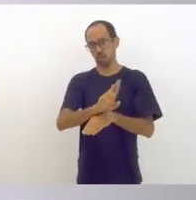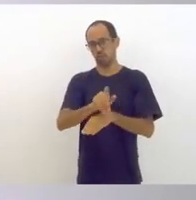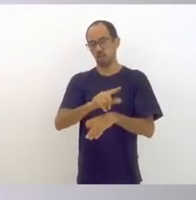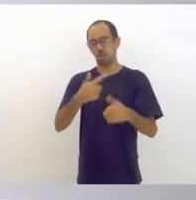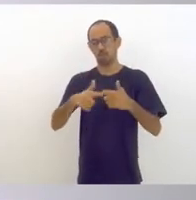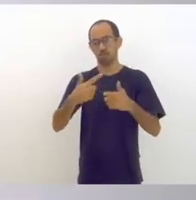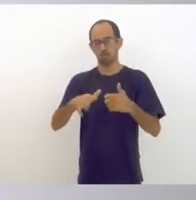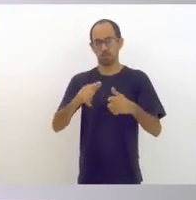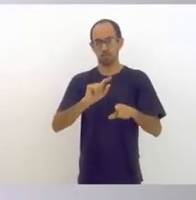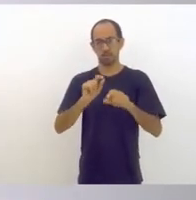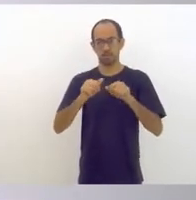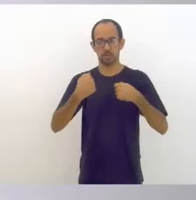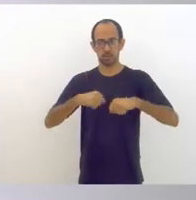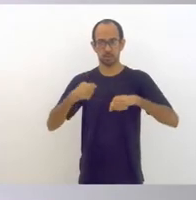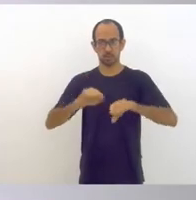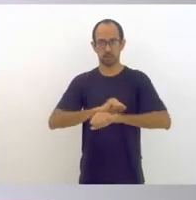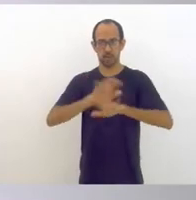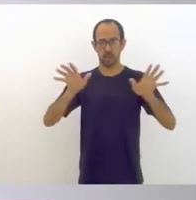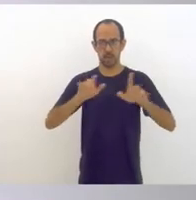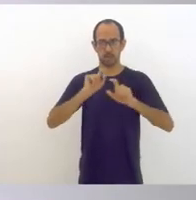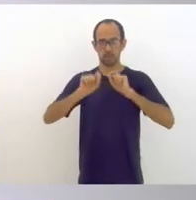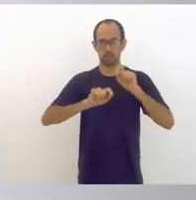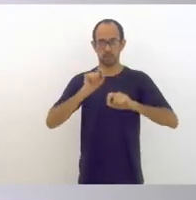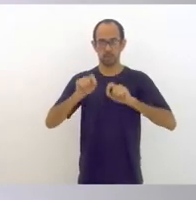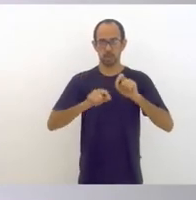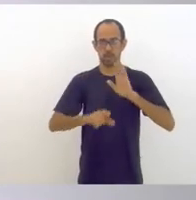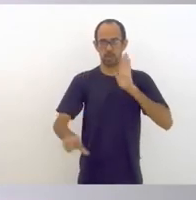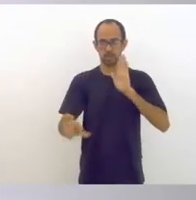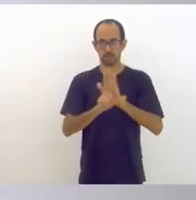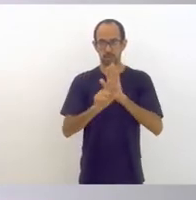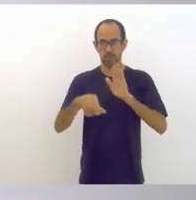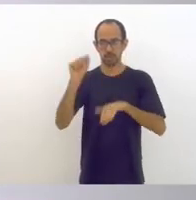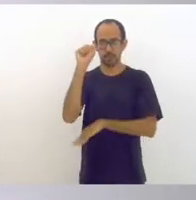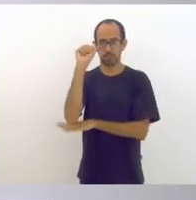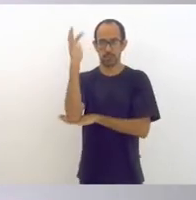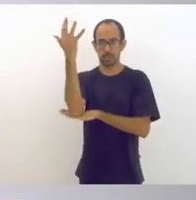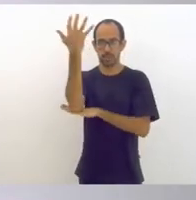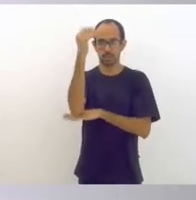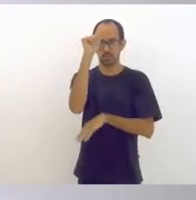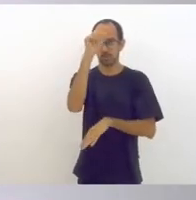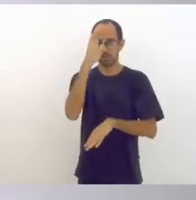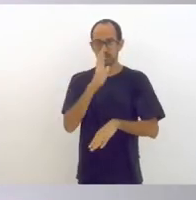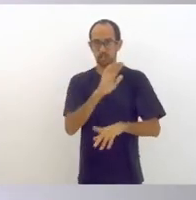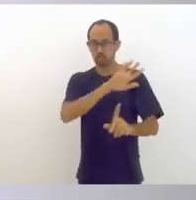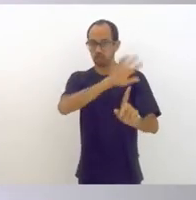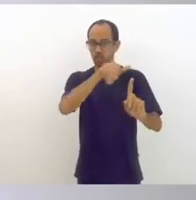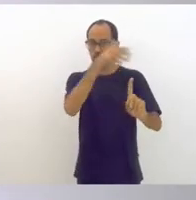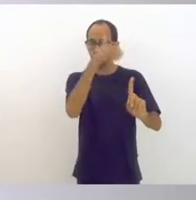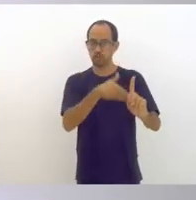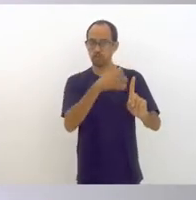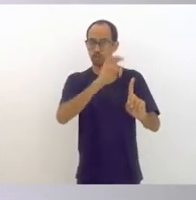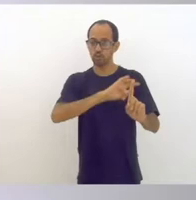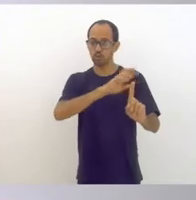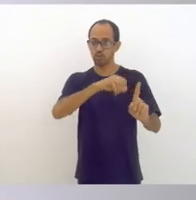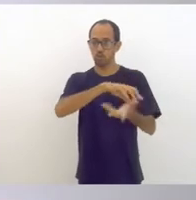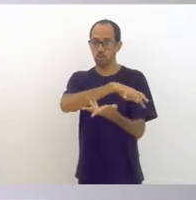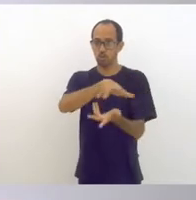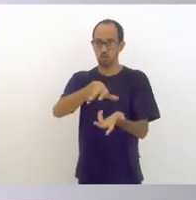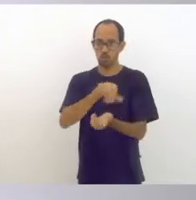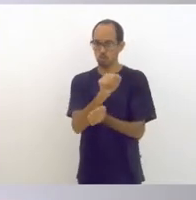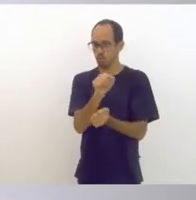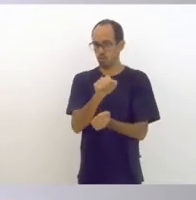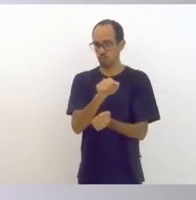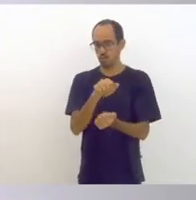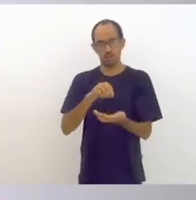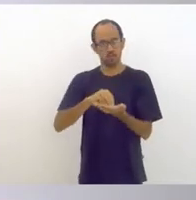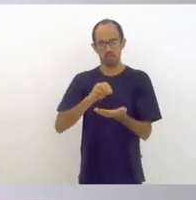que deixar muito claro aqui que as leis ambientais brasileiras são reconhecidas mundialmente. Não falta ao